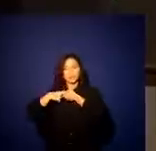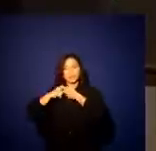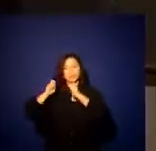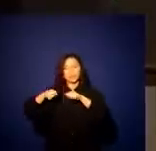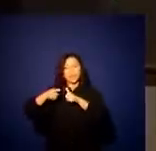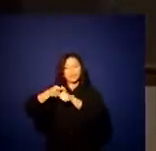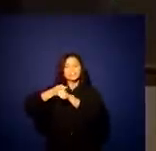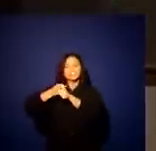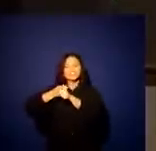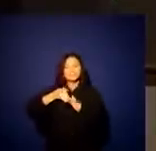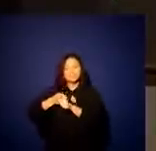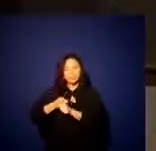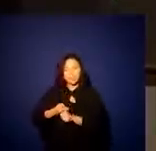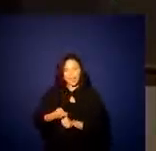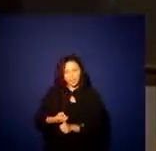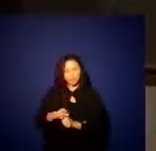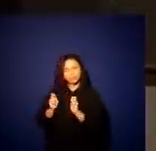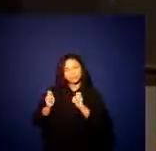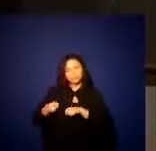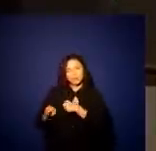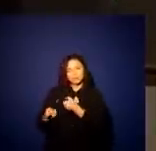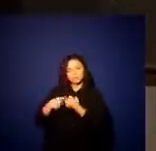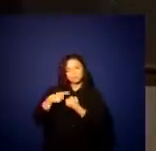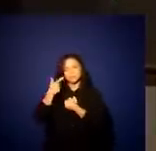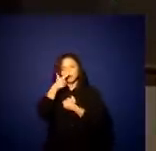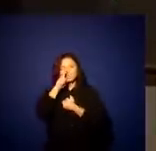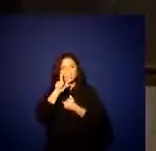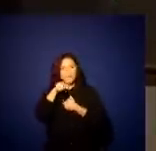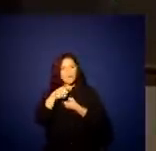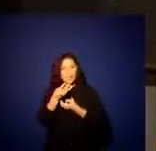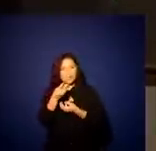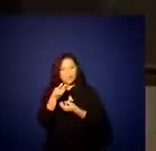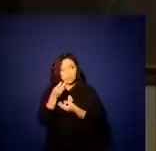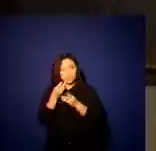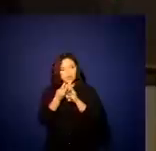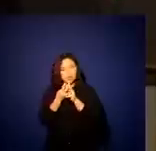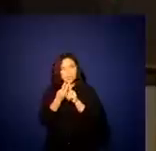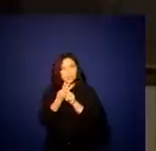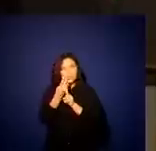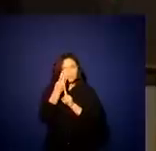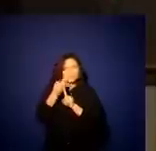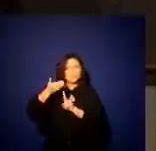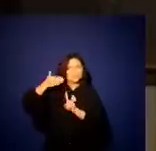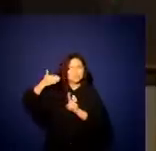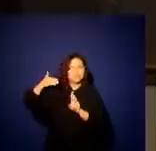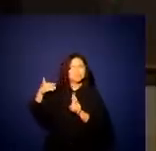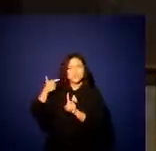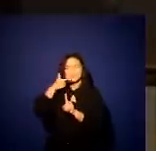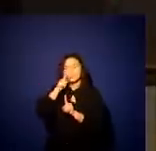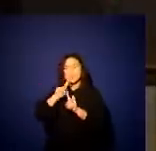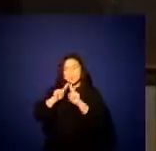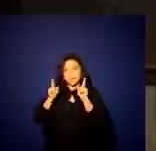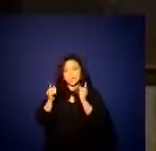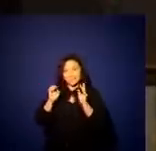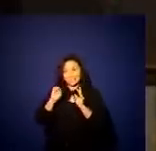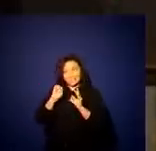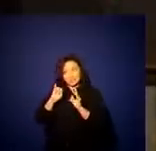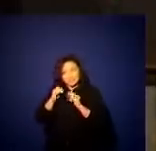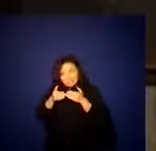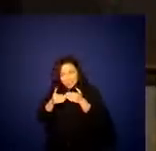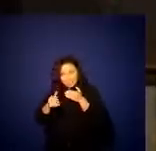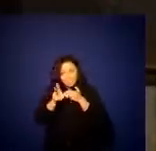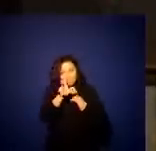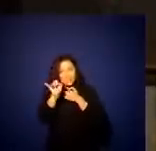dividendo foi que aconteceu até é o último trimestre a dúvida é para frente você se divide no continua voltando você vai virar refinaria vai